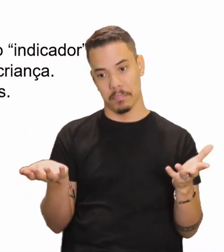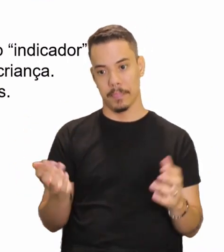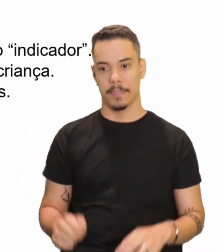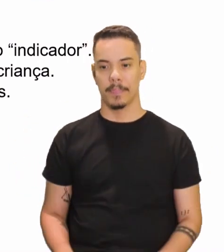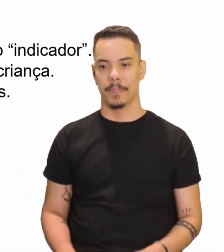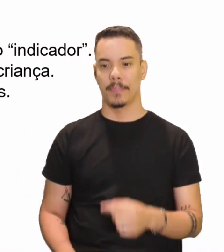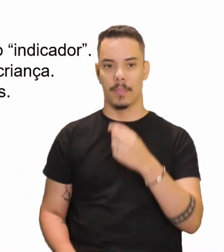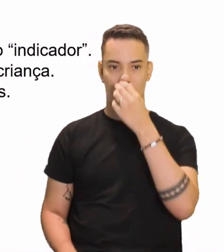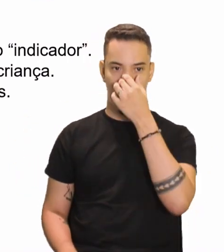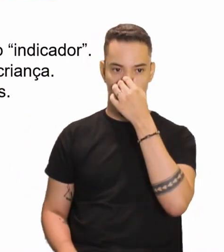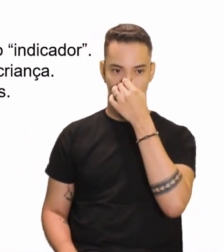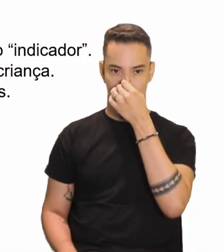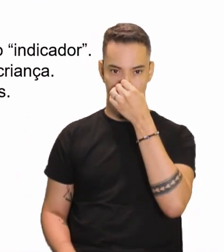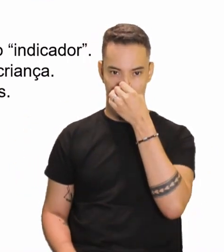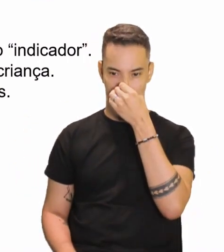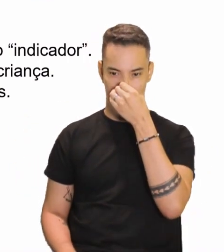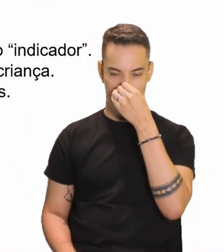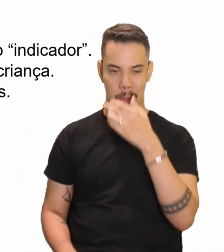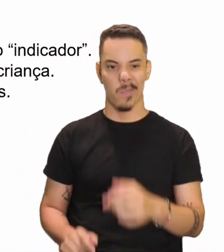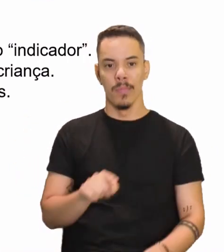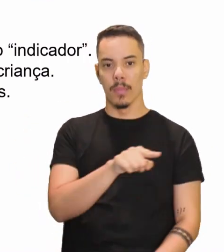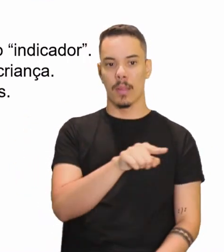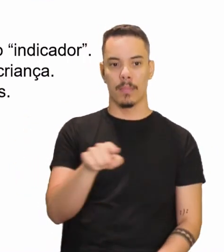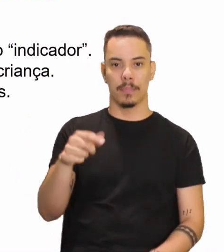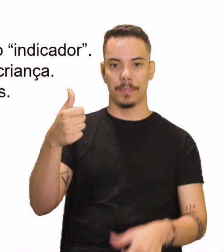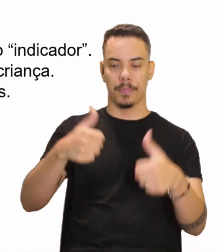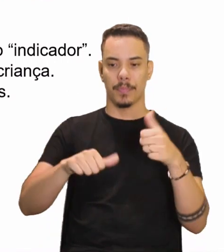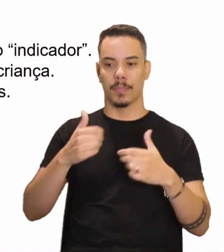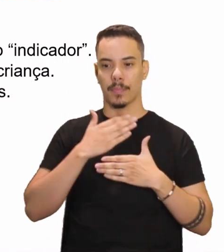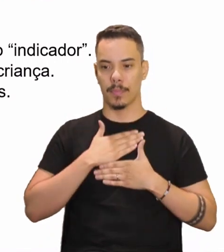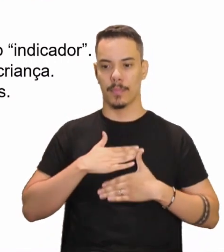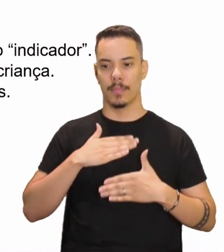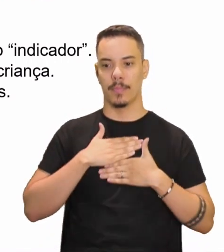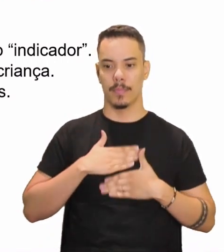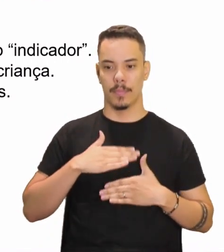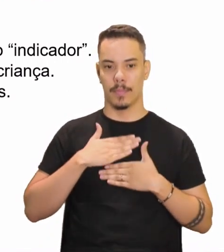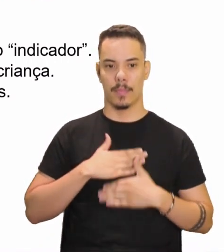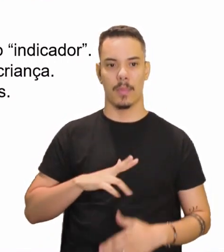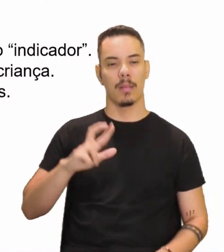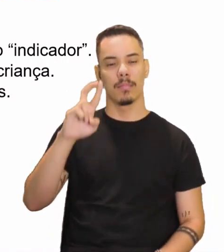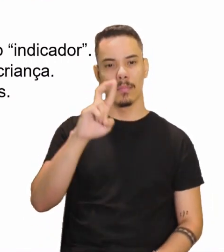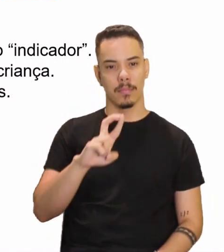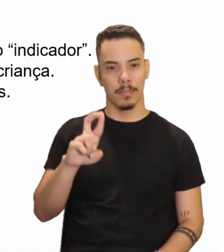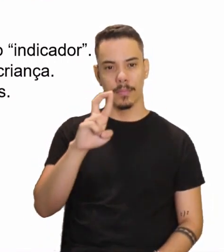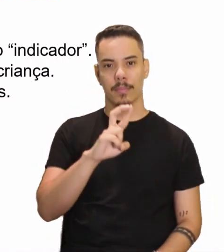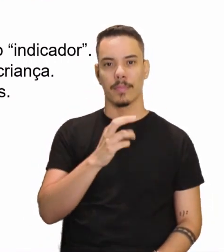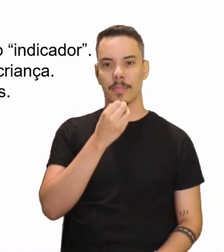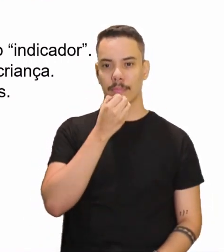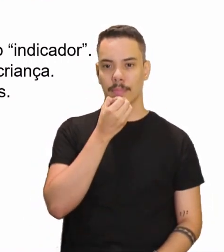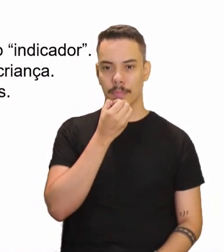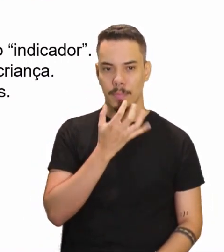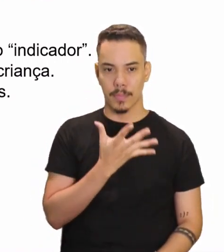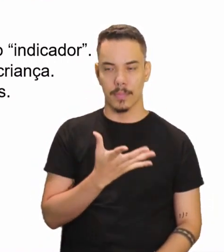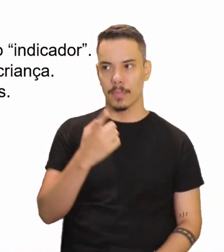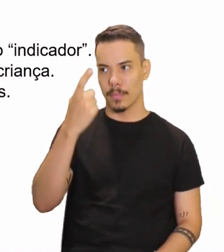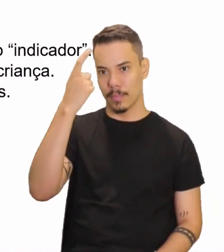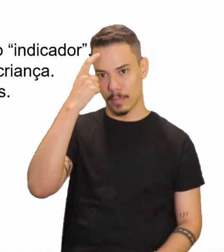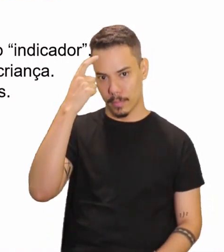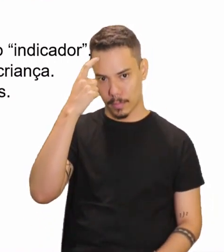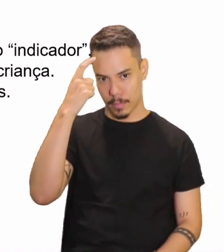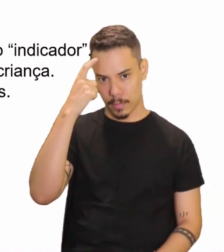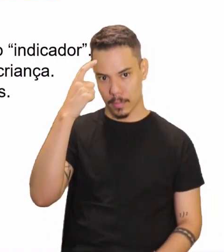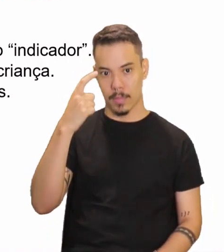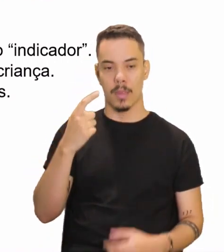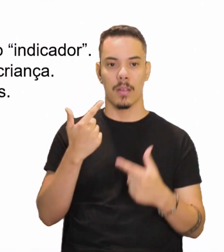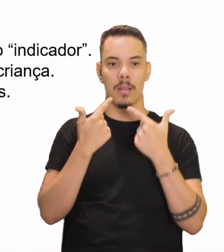então amadinho você vai analisar com calma Observe Observe bem tá a